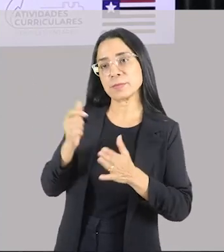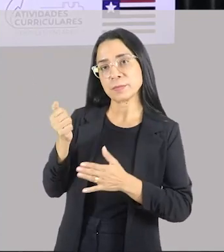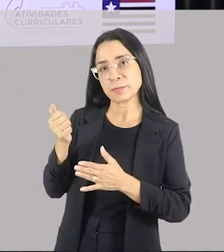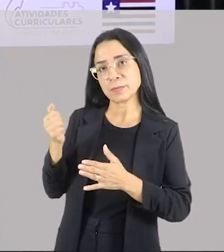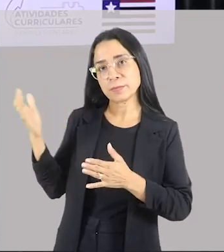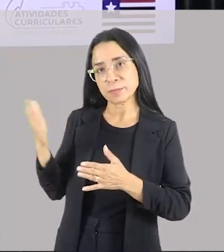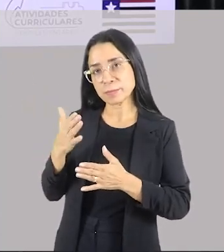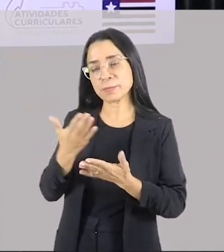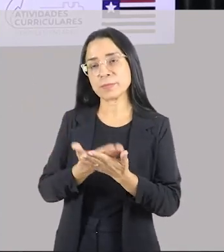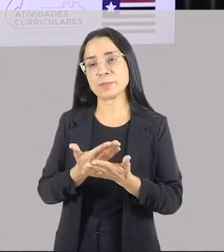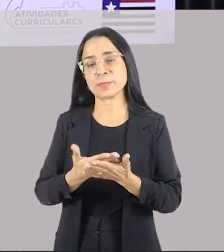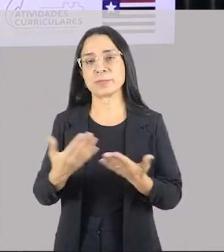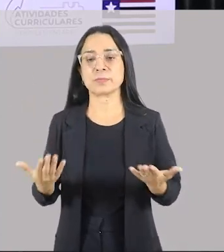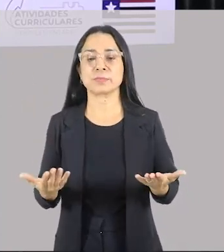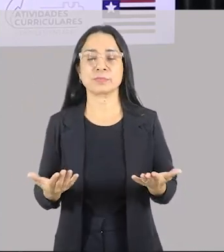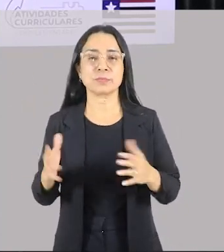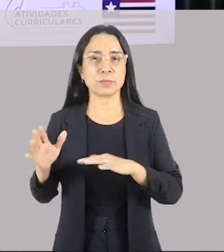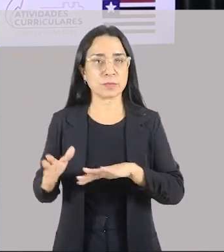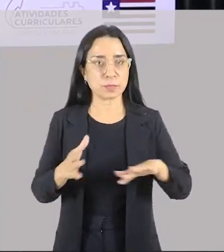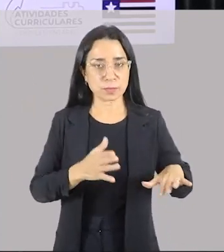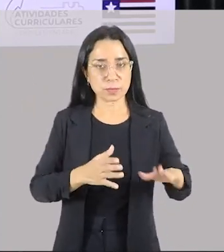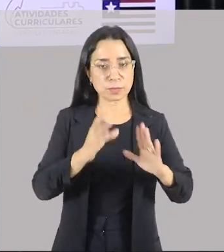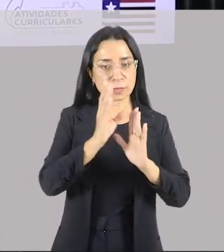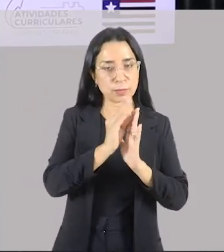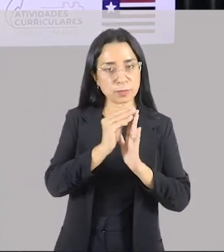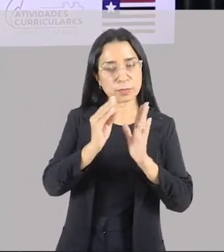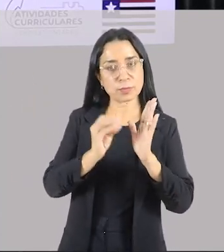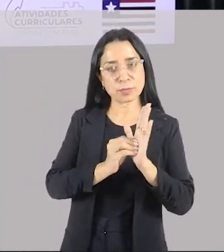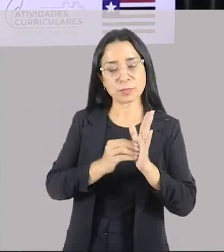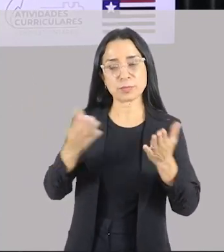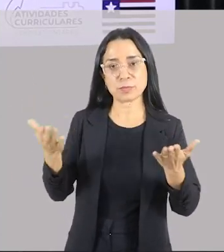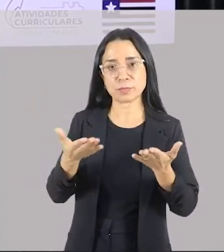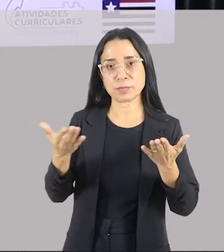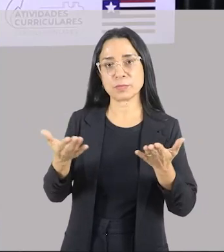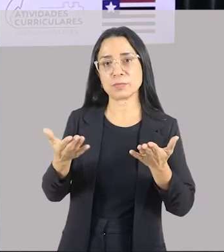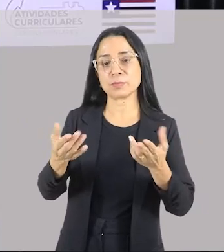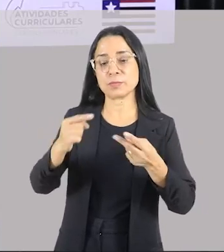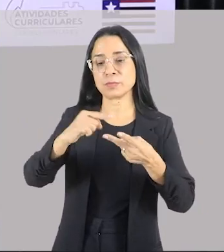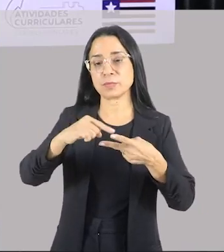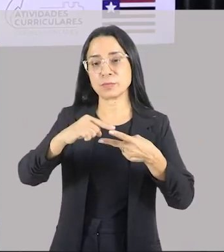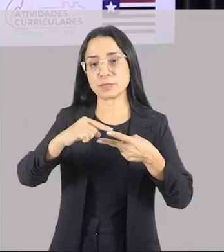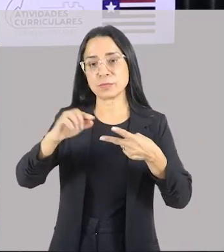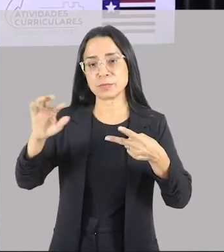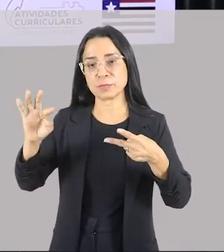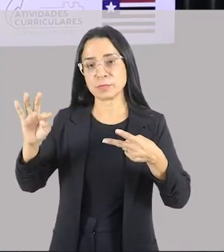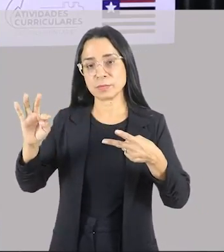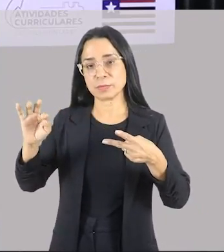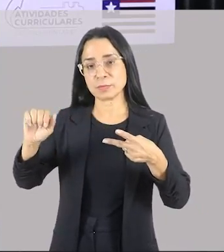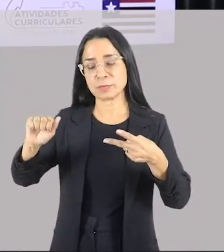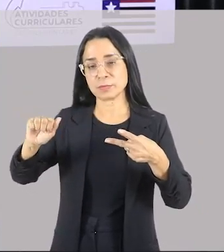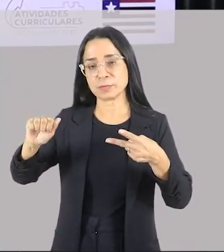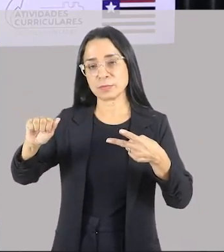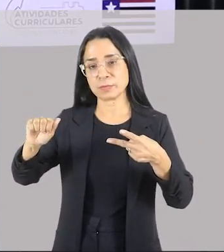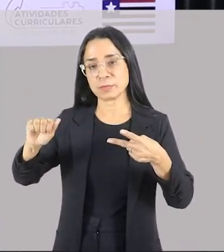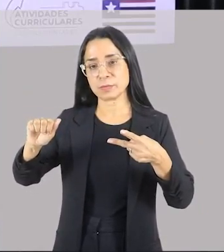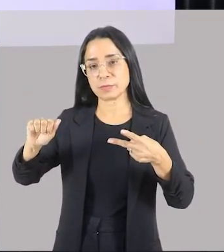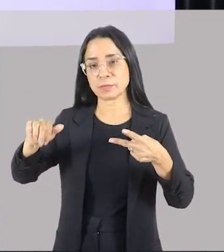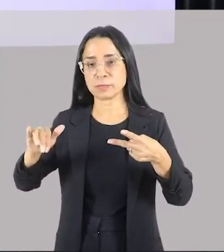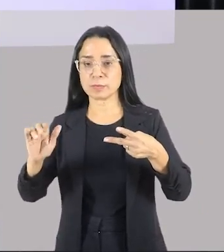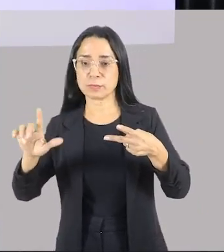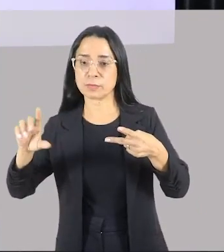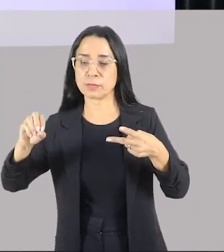nosso conteúdo aqui de História é Taylorismo e Fordismo, movimento operário brasileiro. Mas